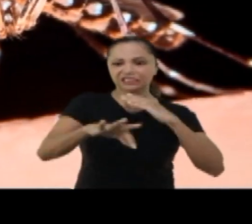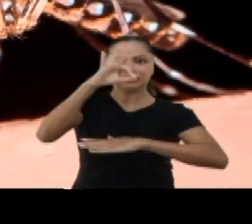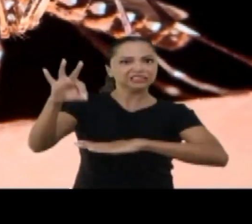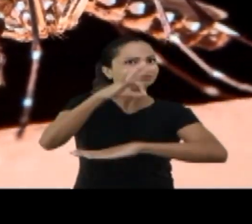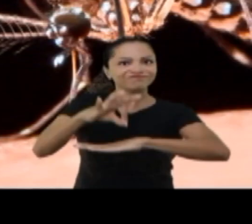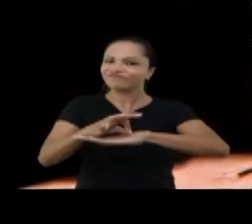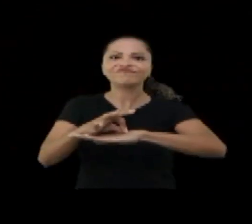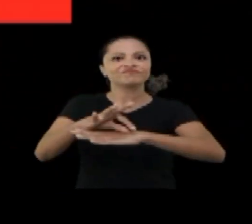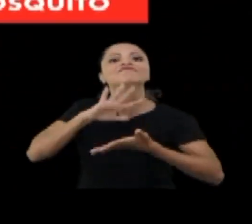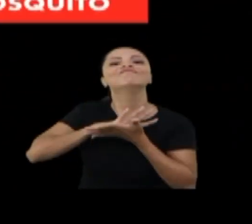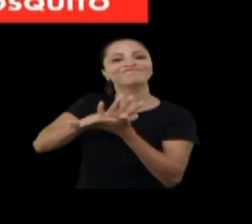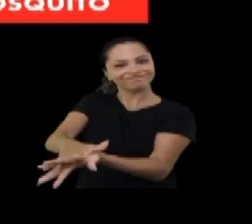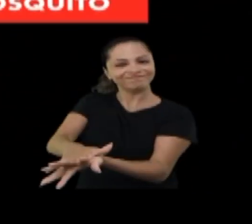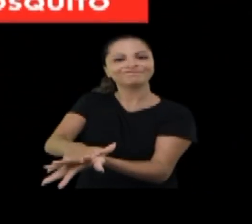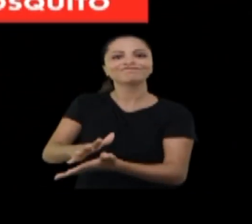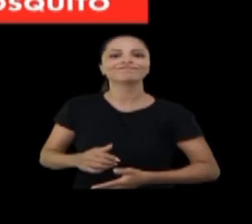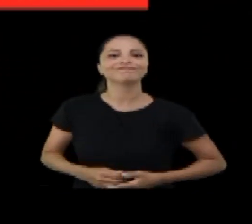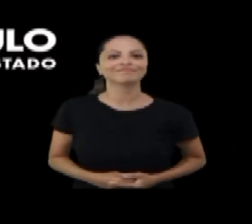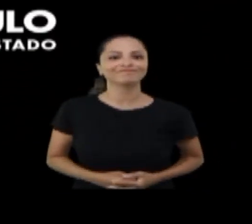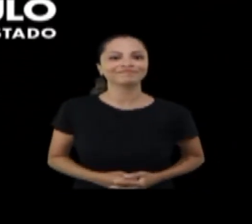inimigo no quintal.